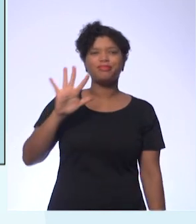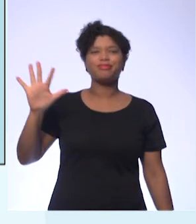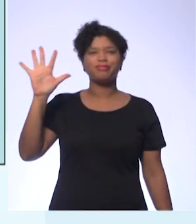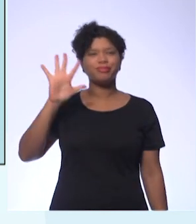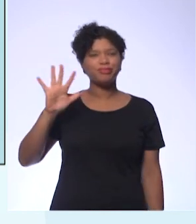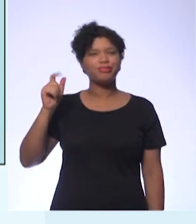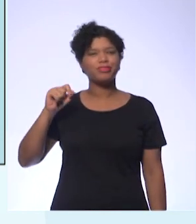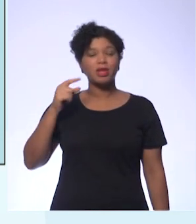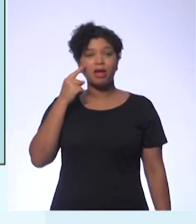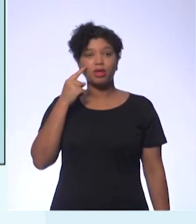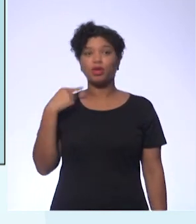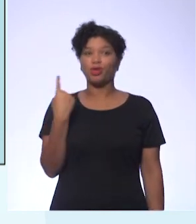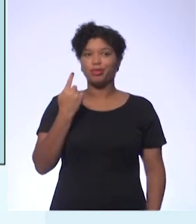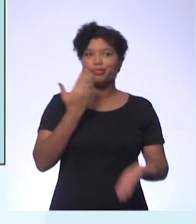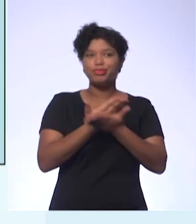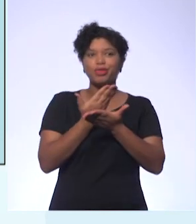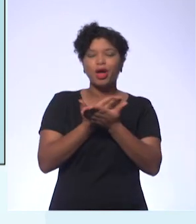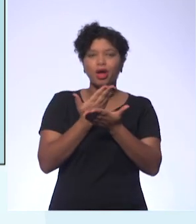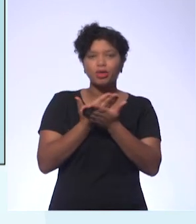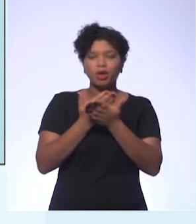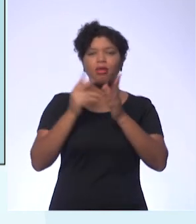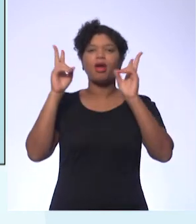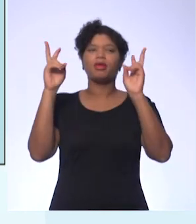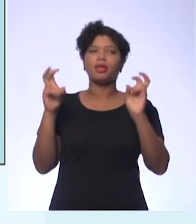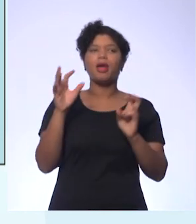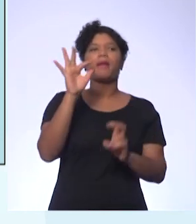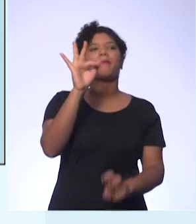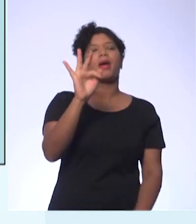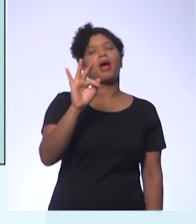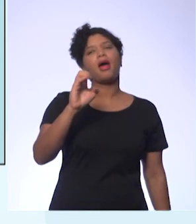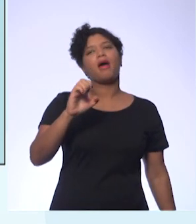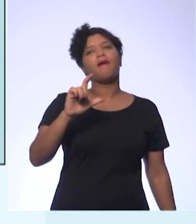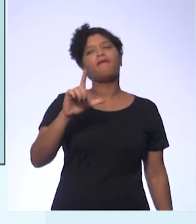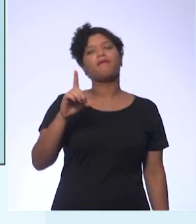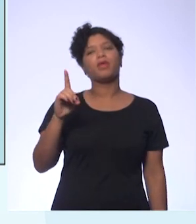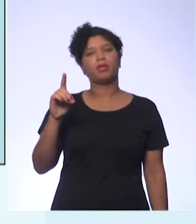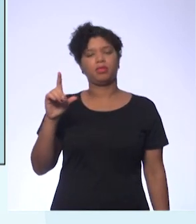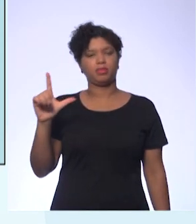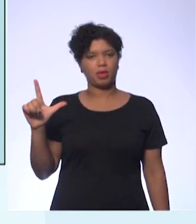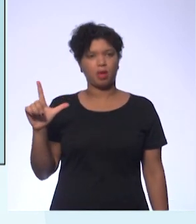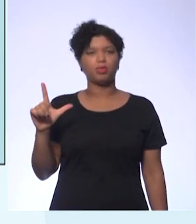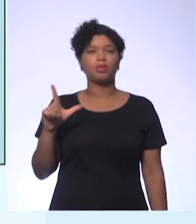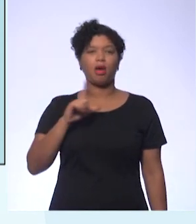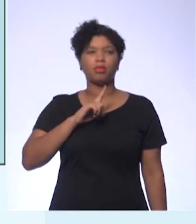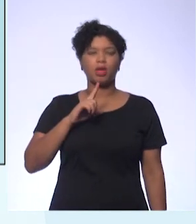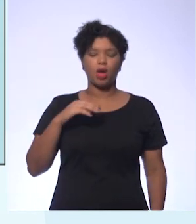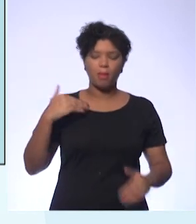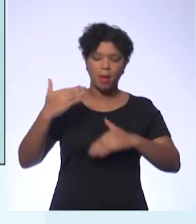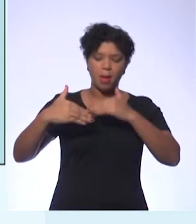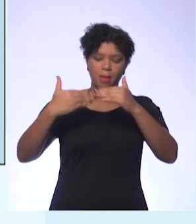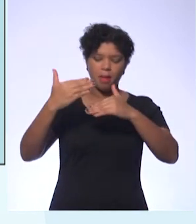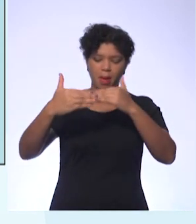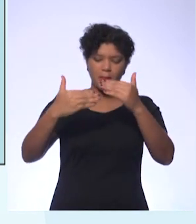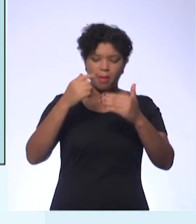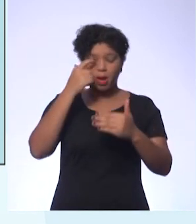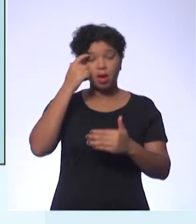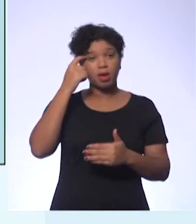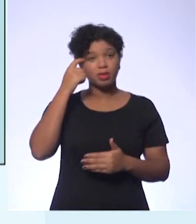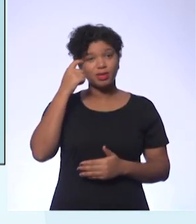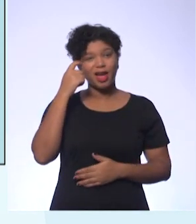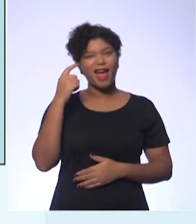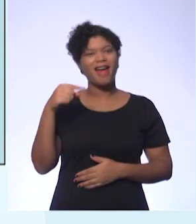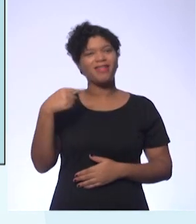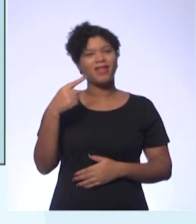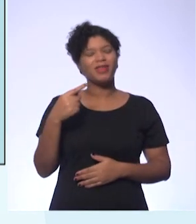partir, por isso que a gente estuda o feudalismo, porque é a partir do feudalismo que vem todo esse processo que vai se desenvolvendo e até culminar no